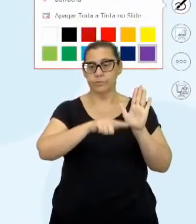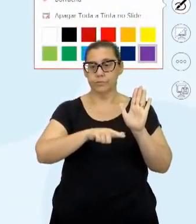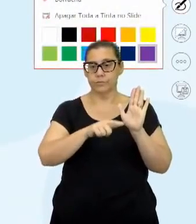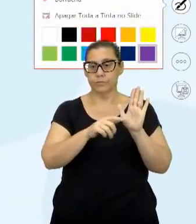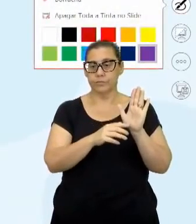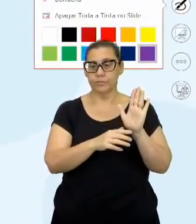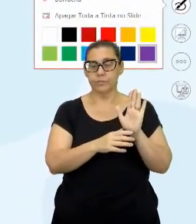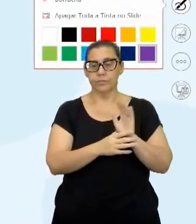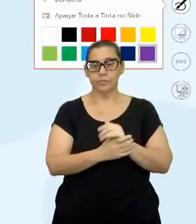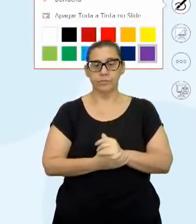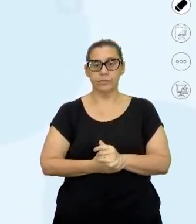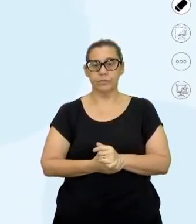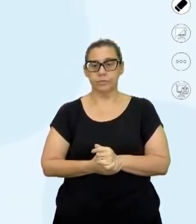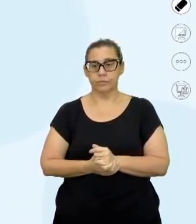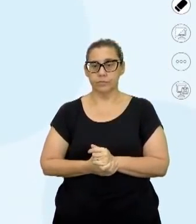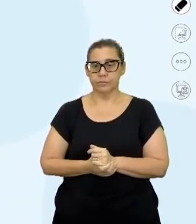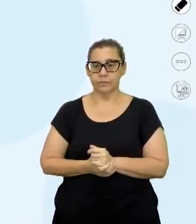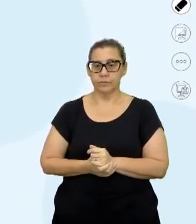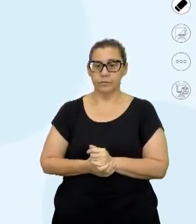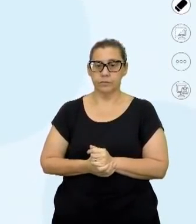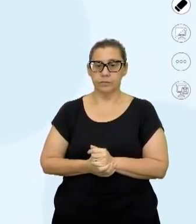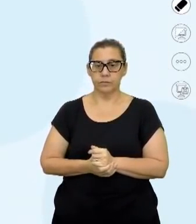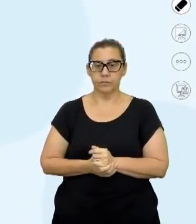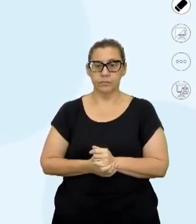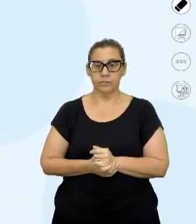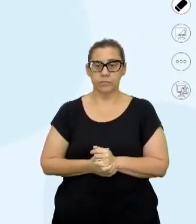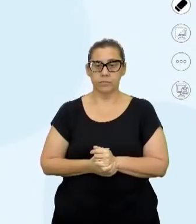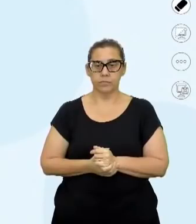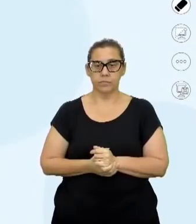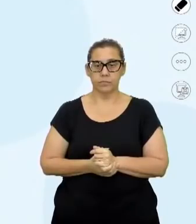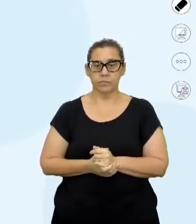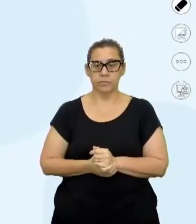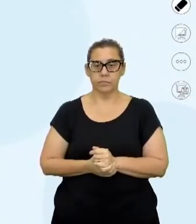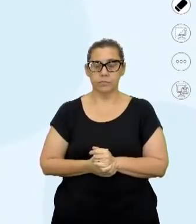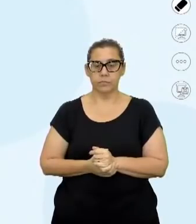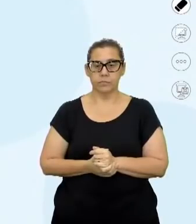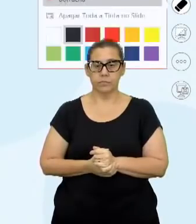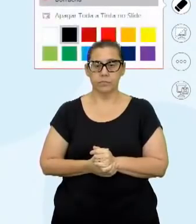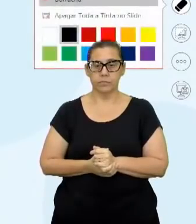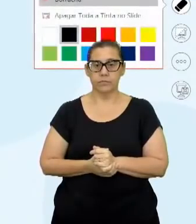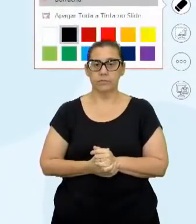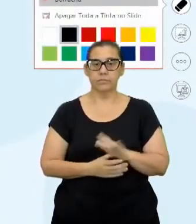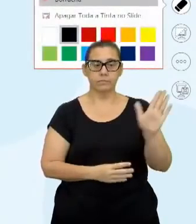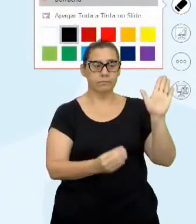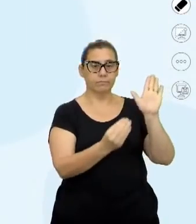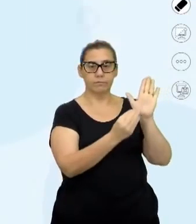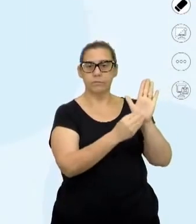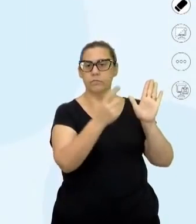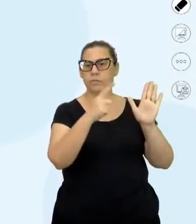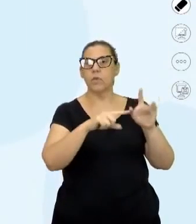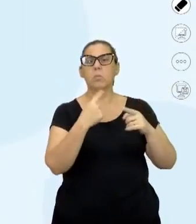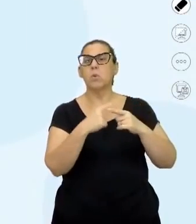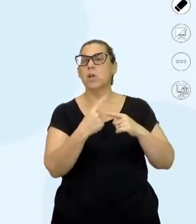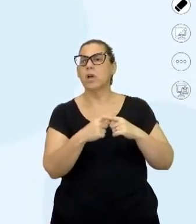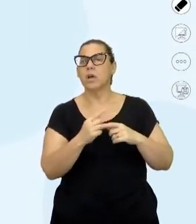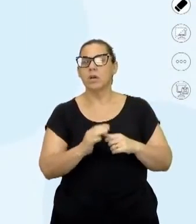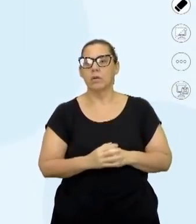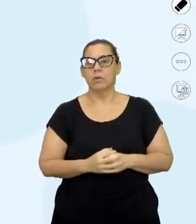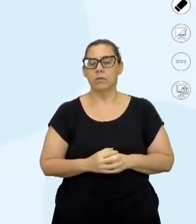aqui. Usar essa borrachinha, espero que ela apague só o que me interessa. Coloquei aqui de volta. Por que você fez isso, professora?